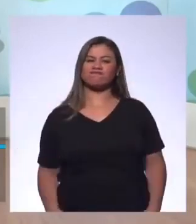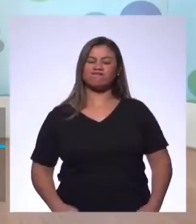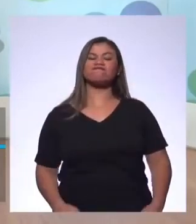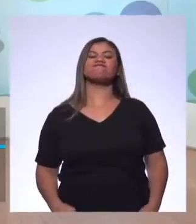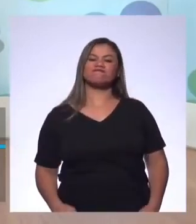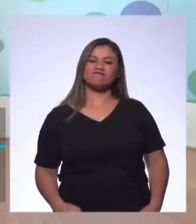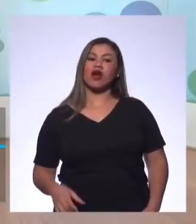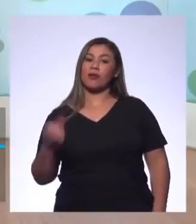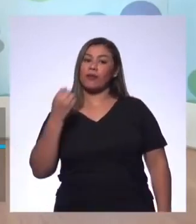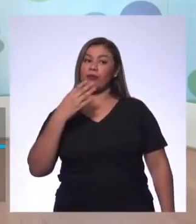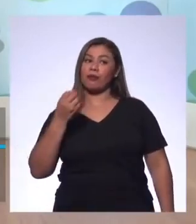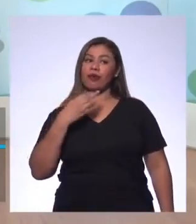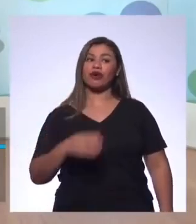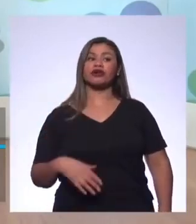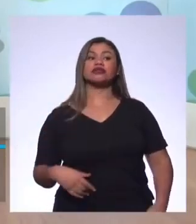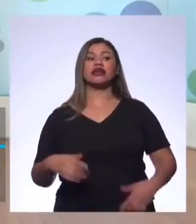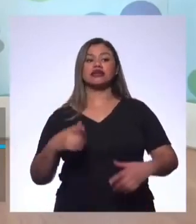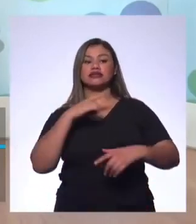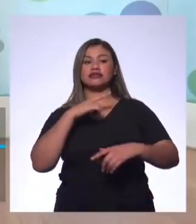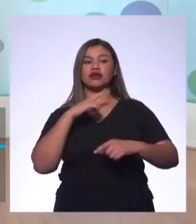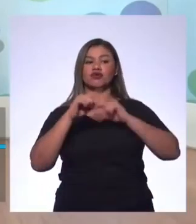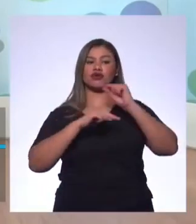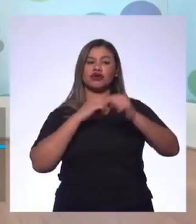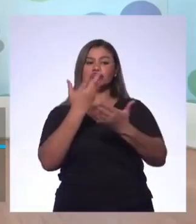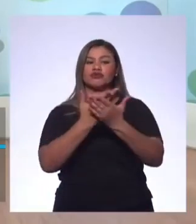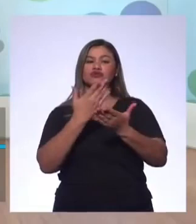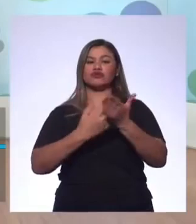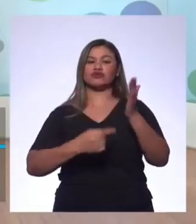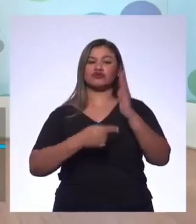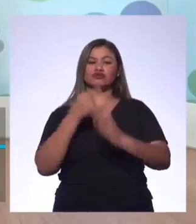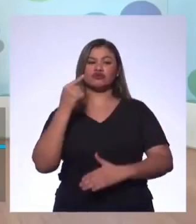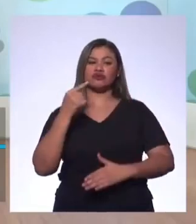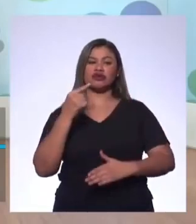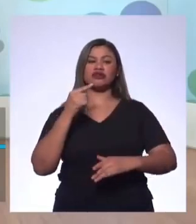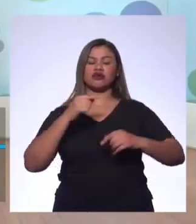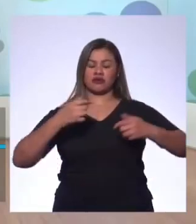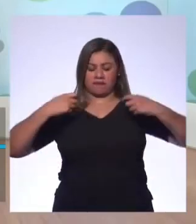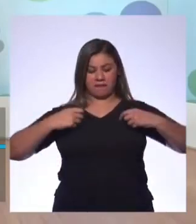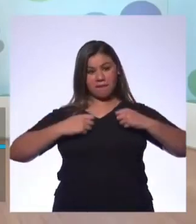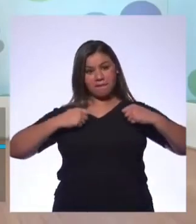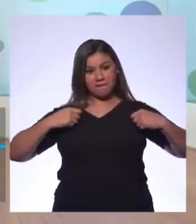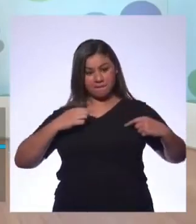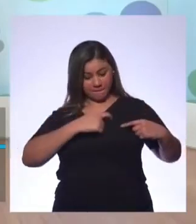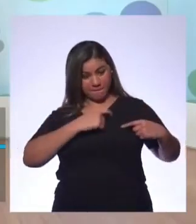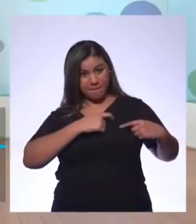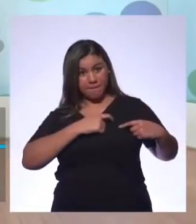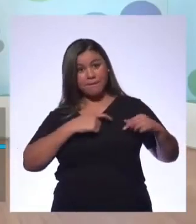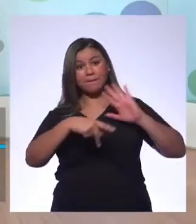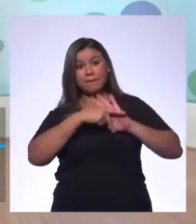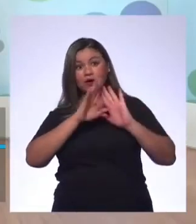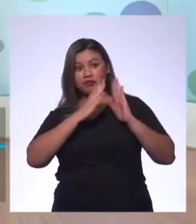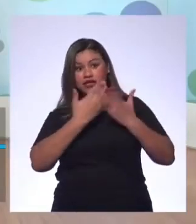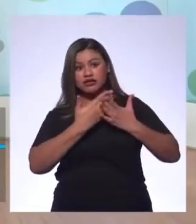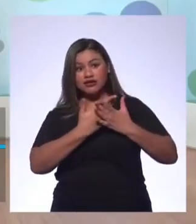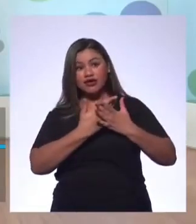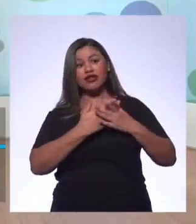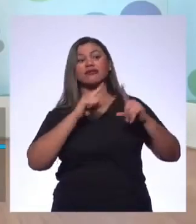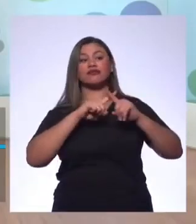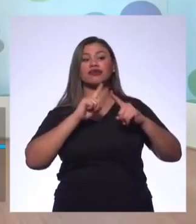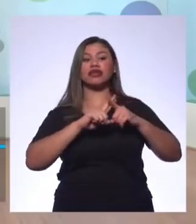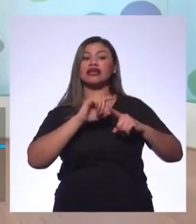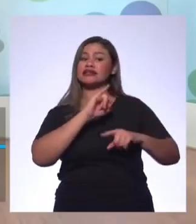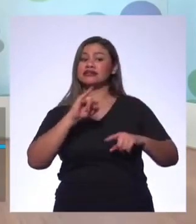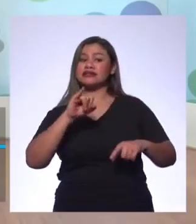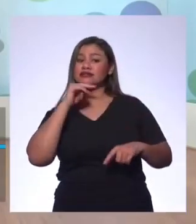uniforme. Na primeira aula, já todo mundo olhando quem tá com a camiseta, quem tá com a camiseta. Tem que mostrar a camiseta, porque senão vai lá,